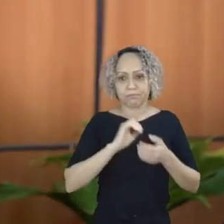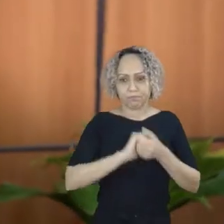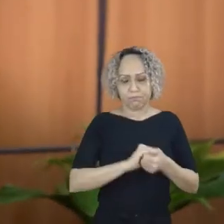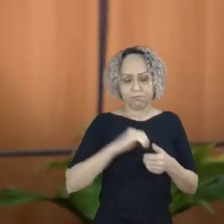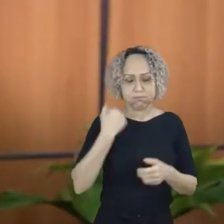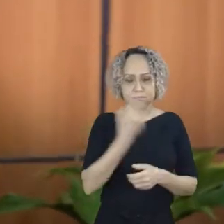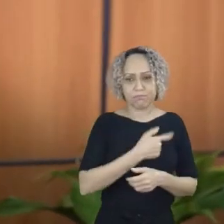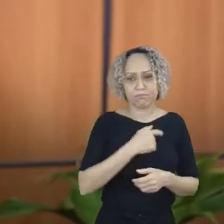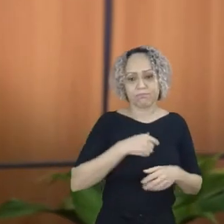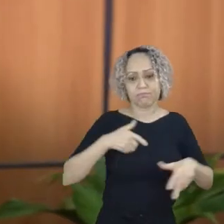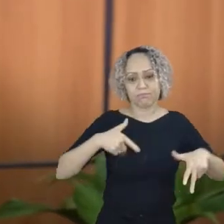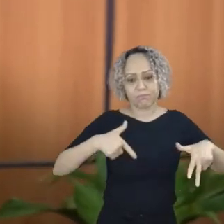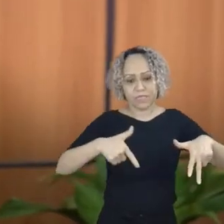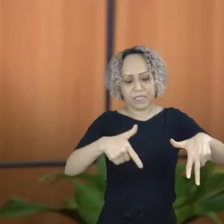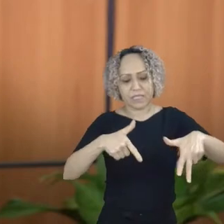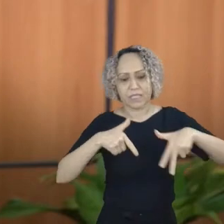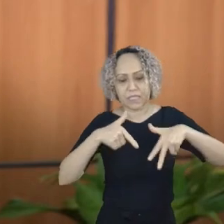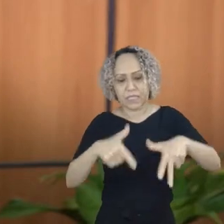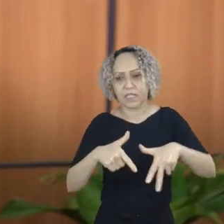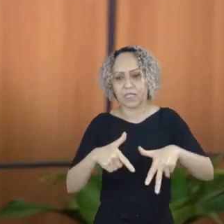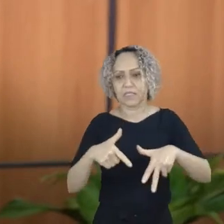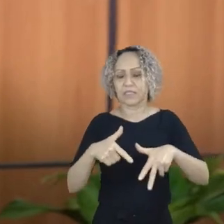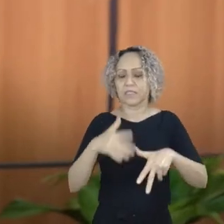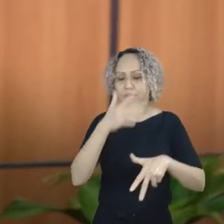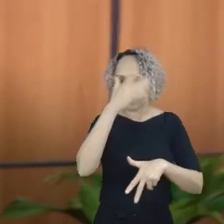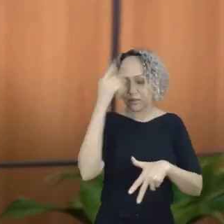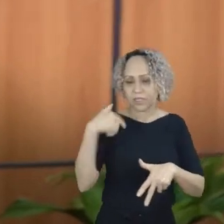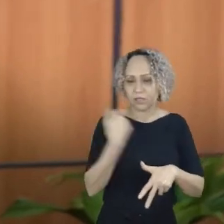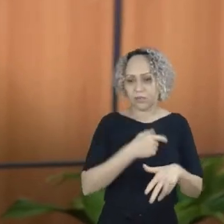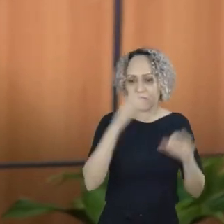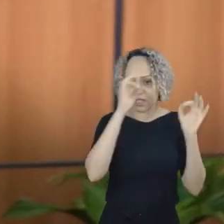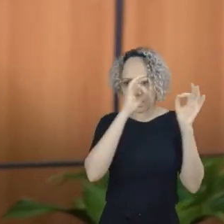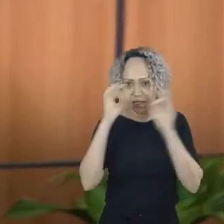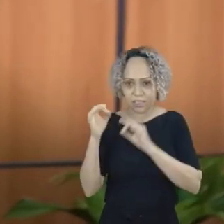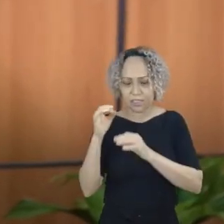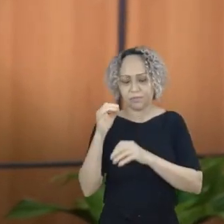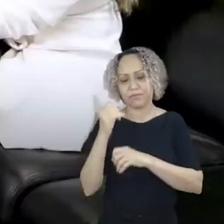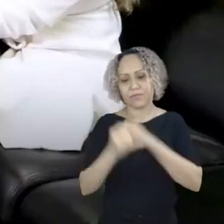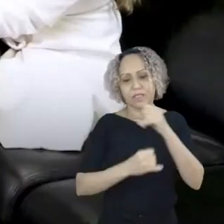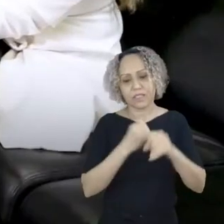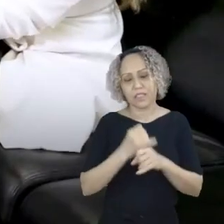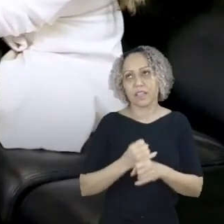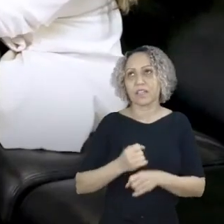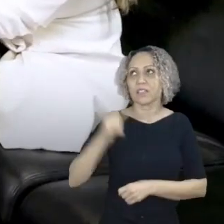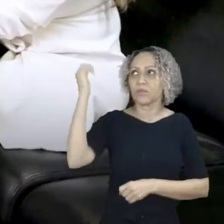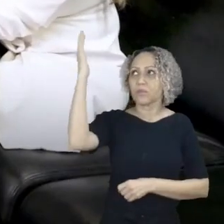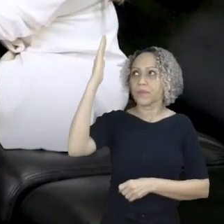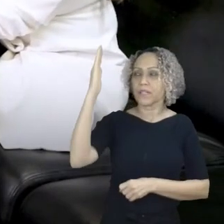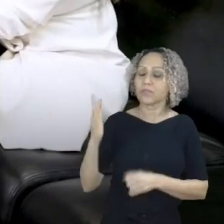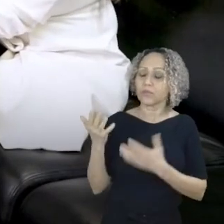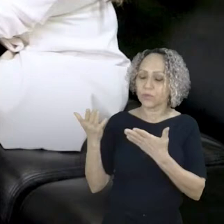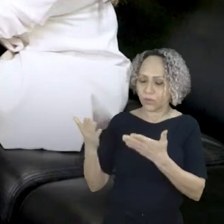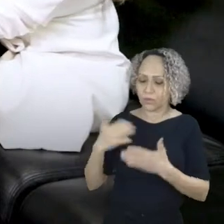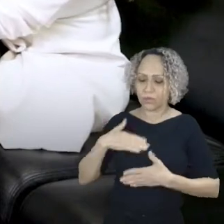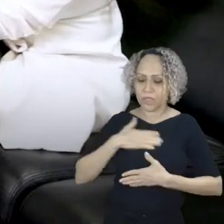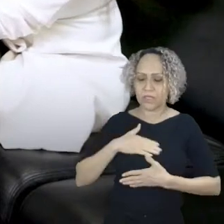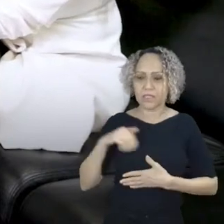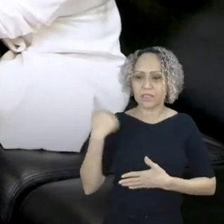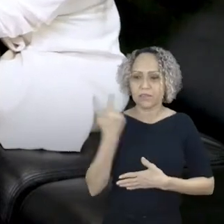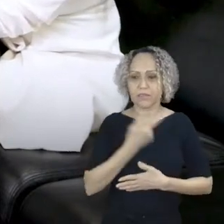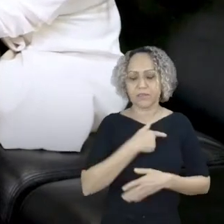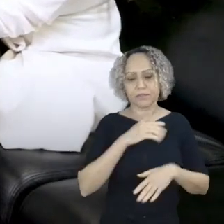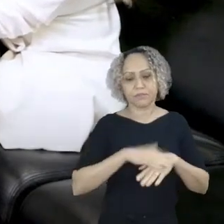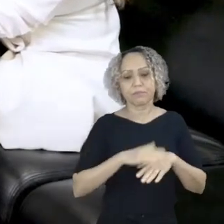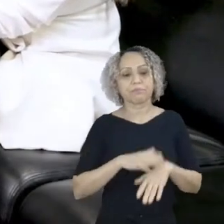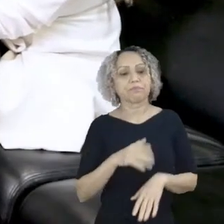nossos internautas, amigos do Brasil inteiro, um prazer enorme. Ministro, para a gente começar, eu gostaria que o senhor fizesse um